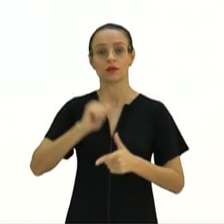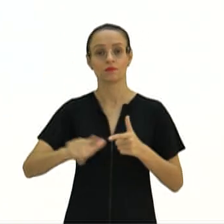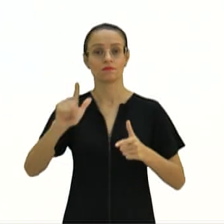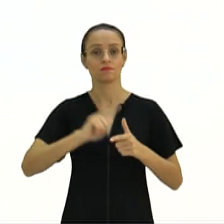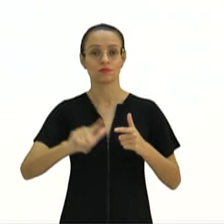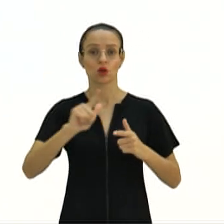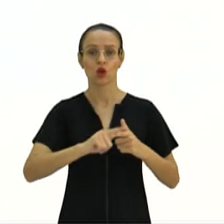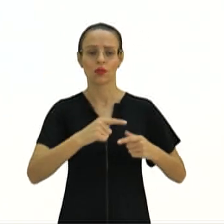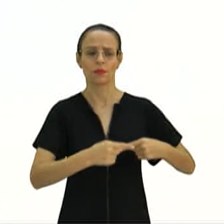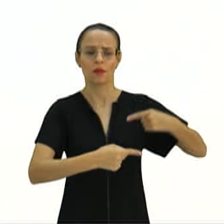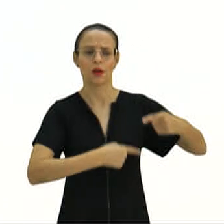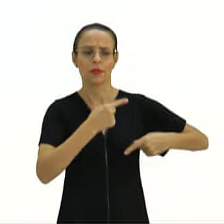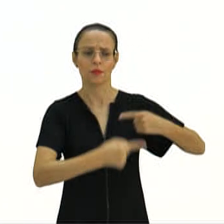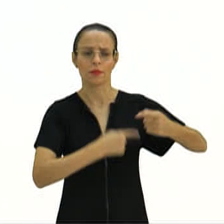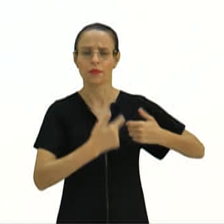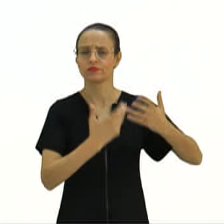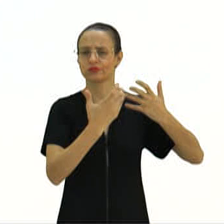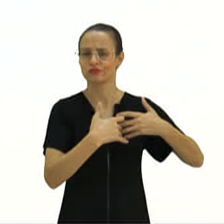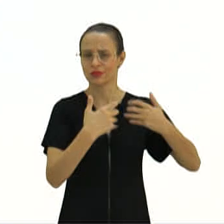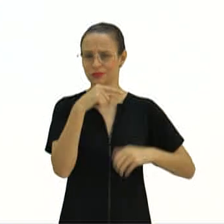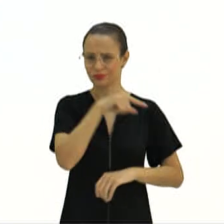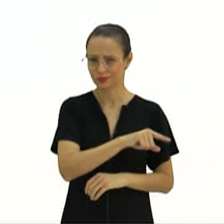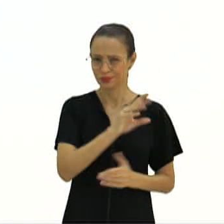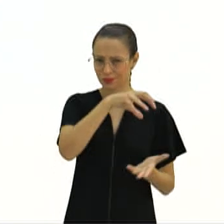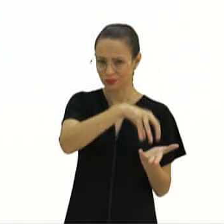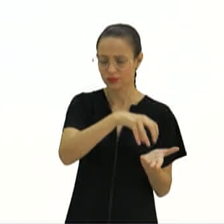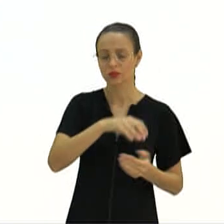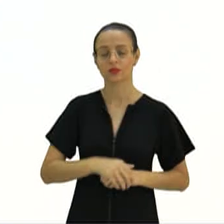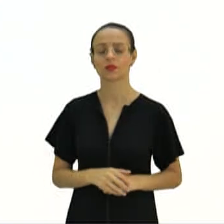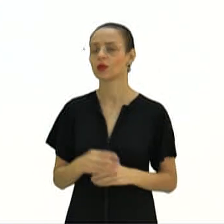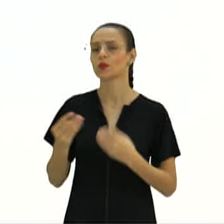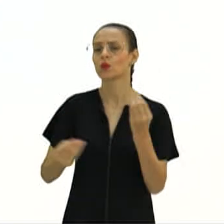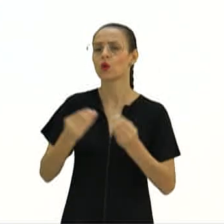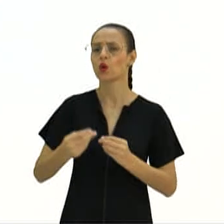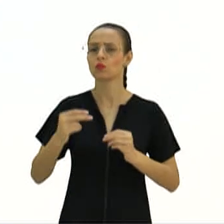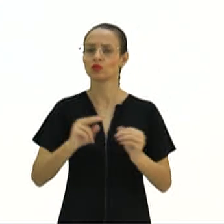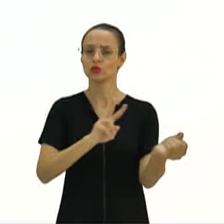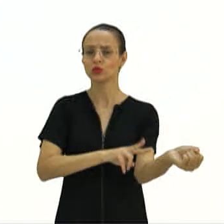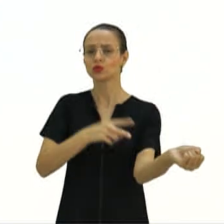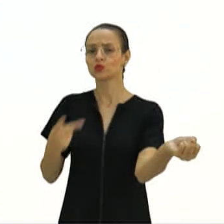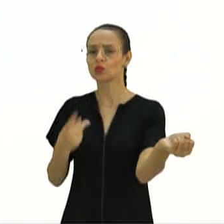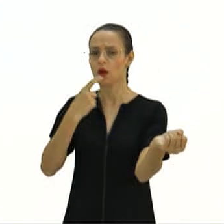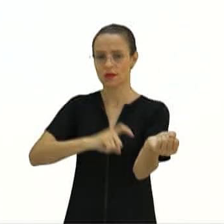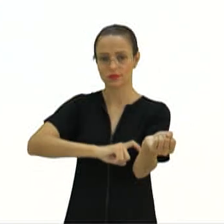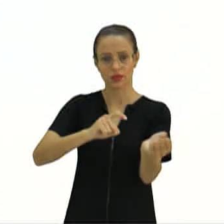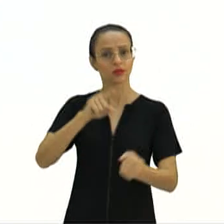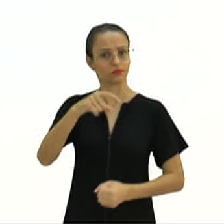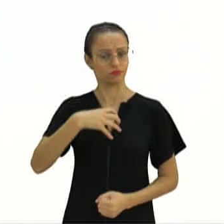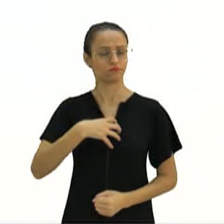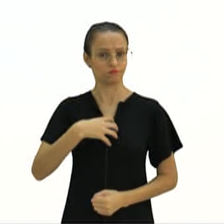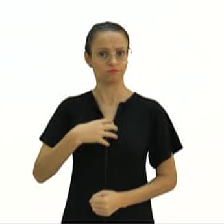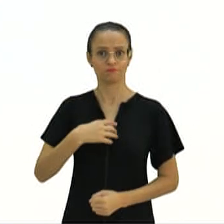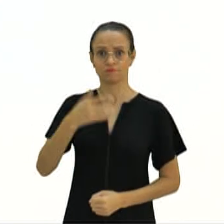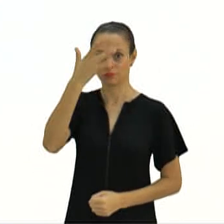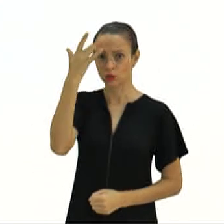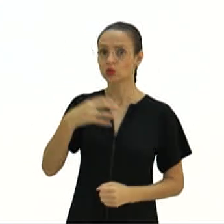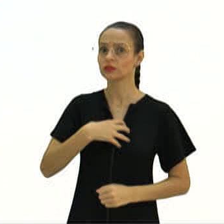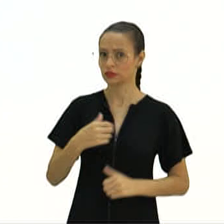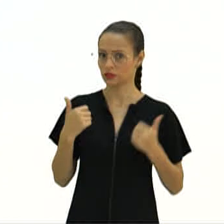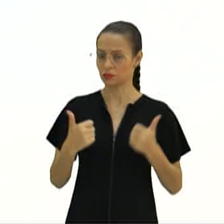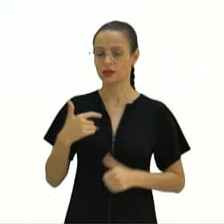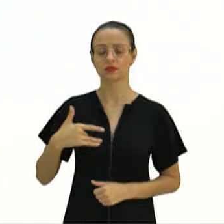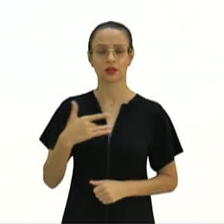gerador da sede. Para doar sangue, é necessário que a pessoa sinta-se bem, com saúde. Ela